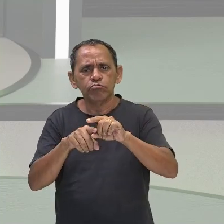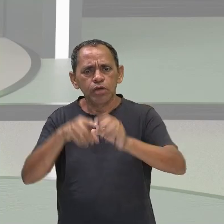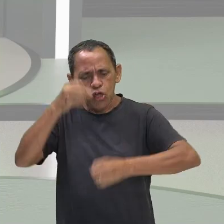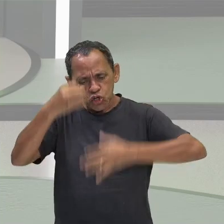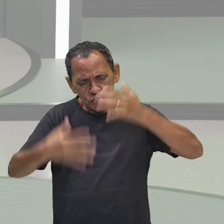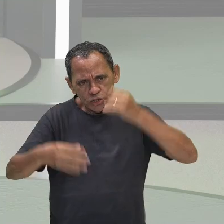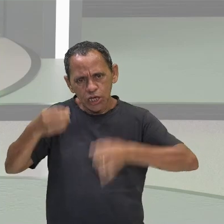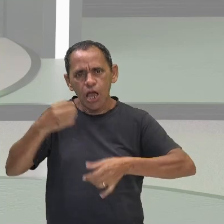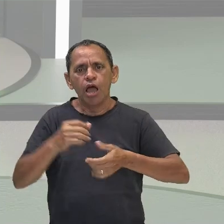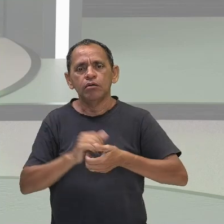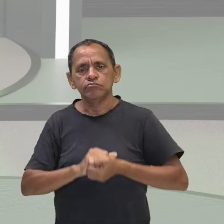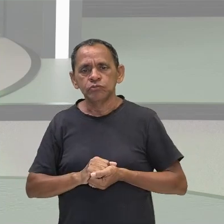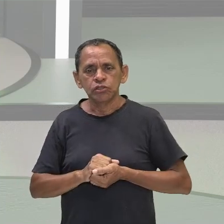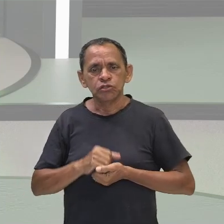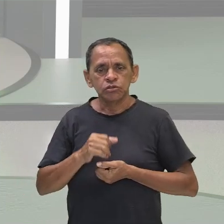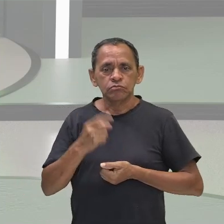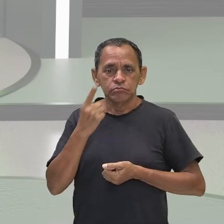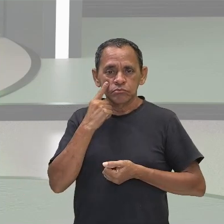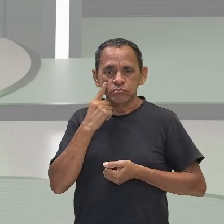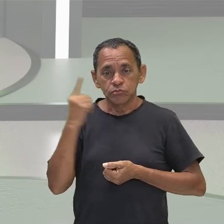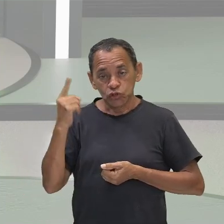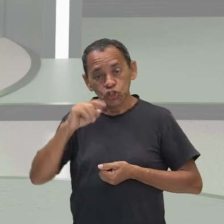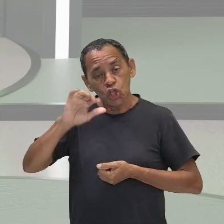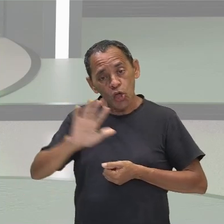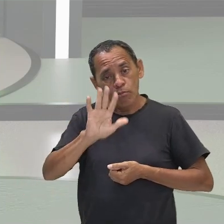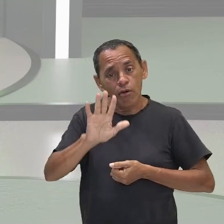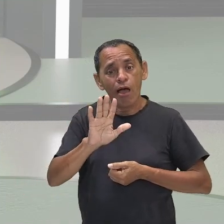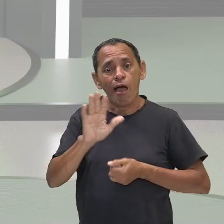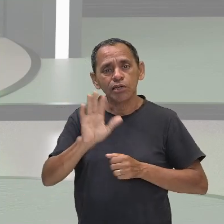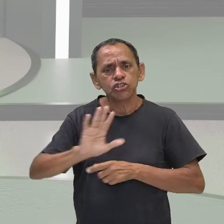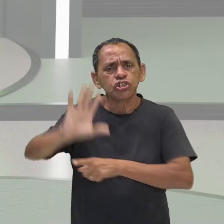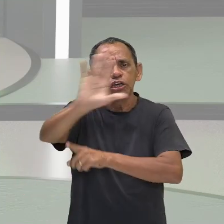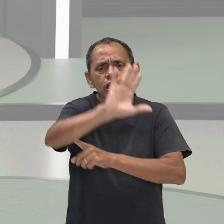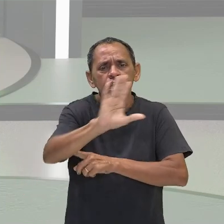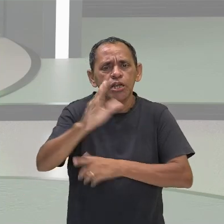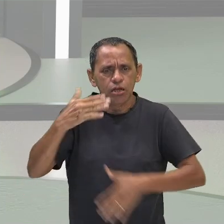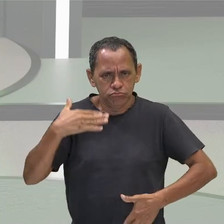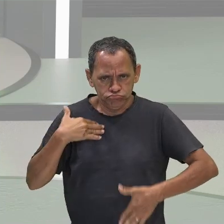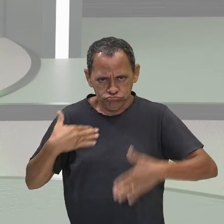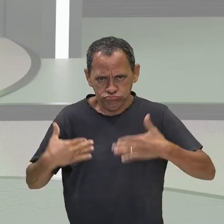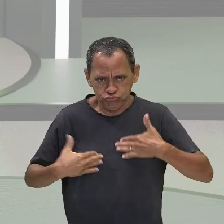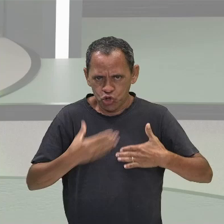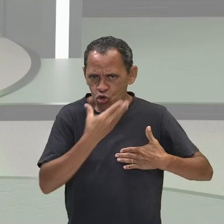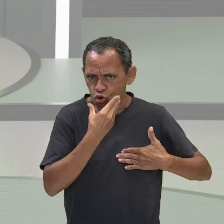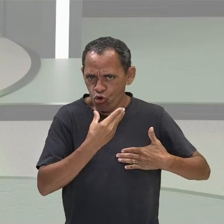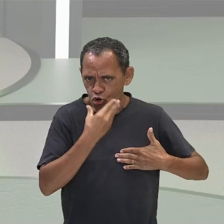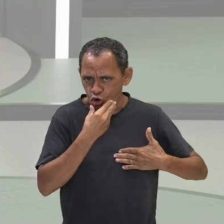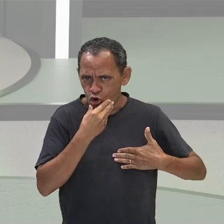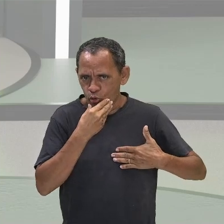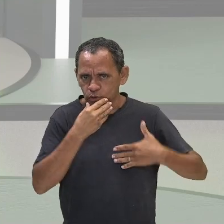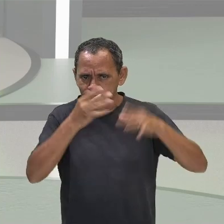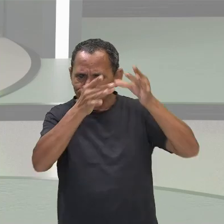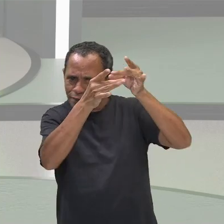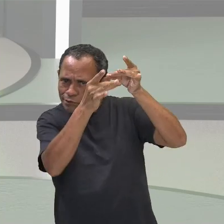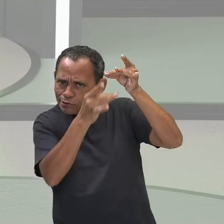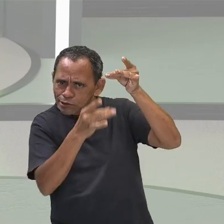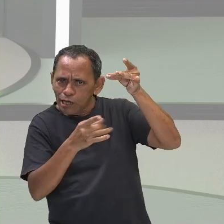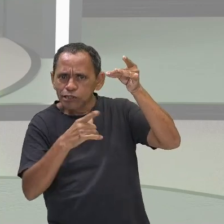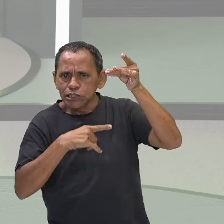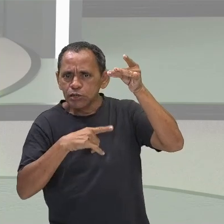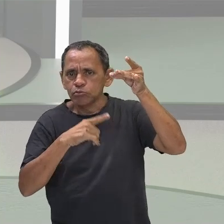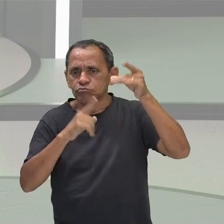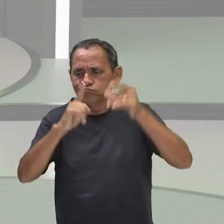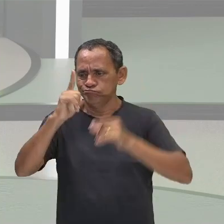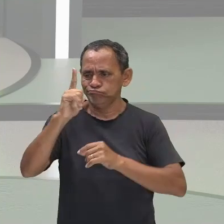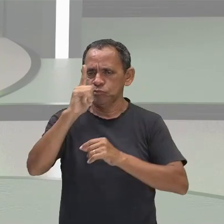uma imagem geral, né, do corpo masculino e em detalhe nós vamos ter o pênis e